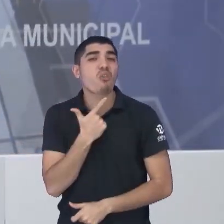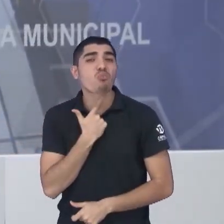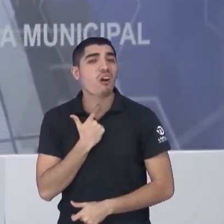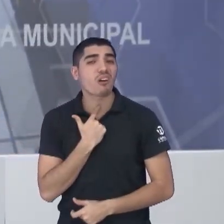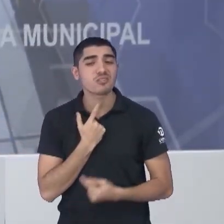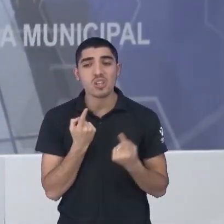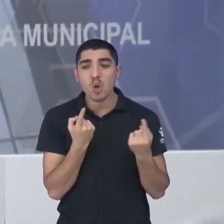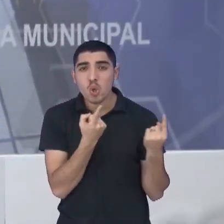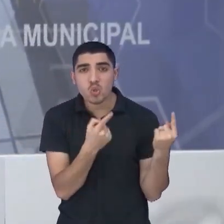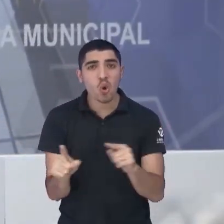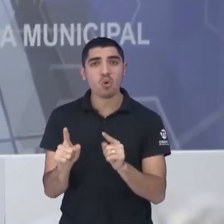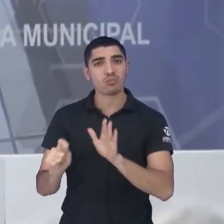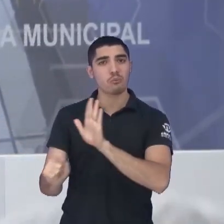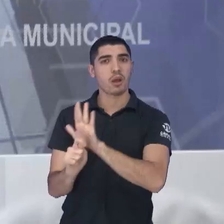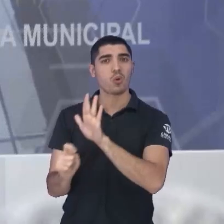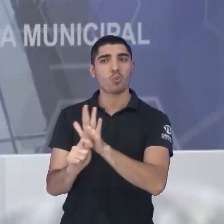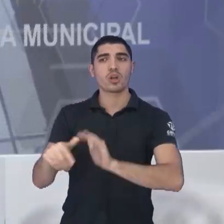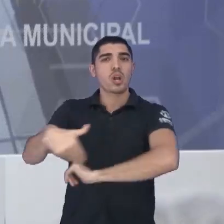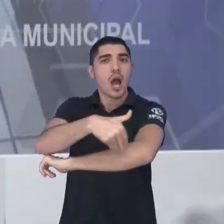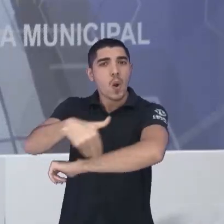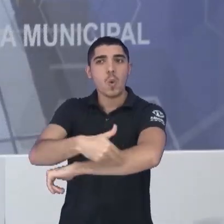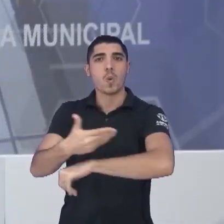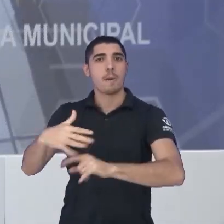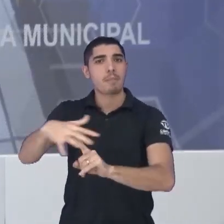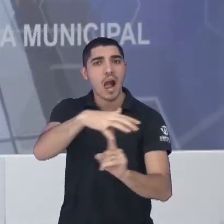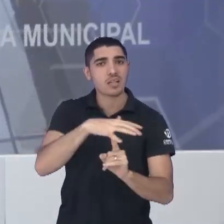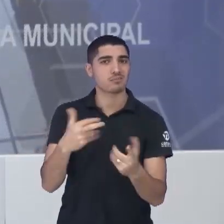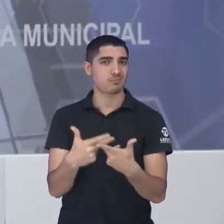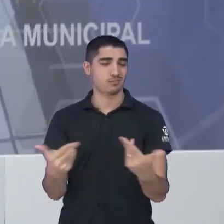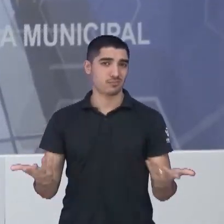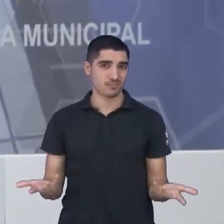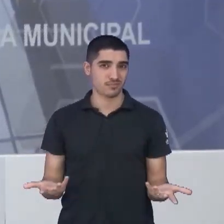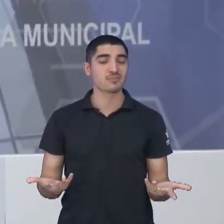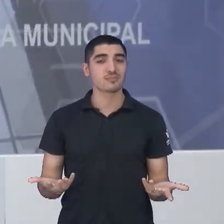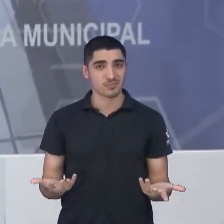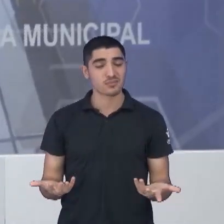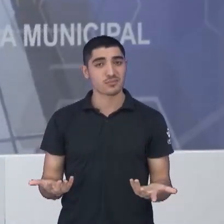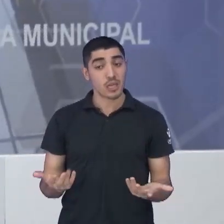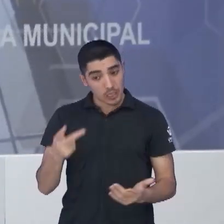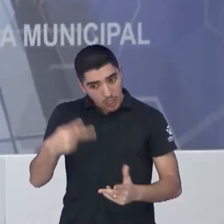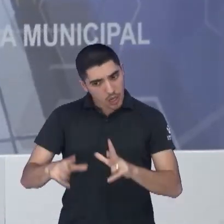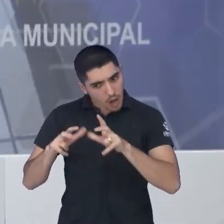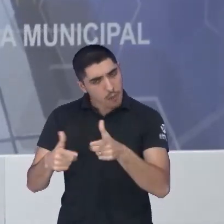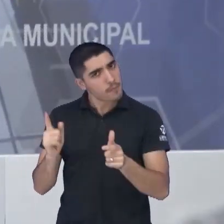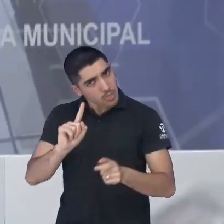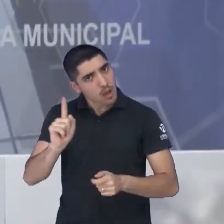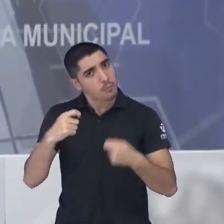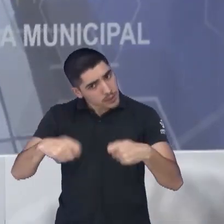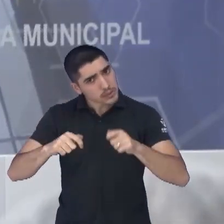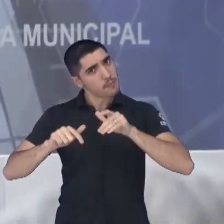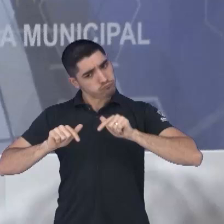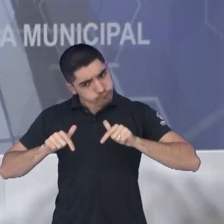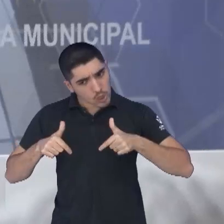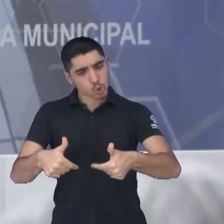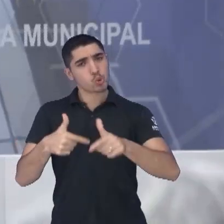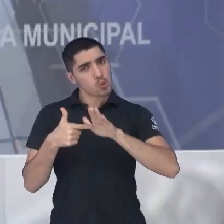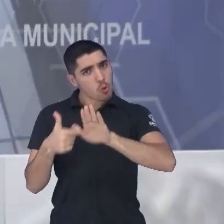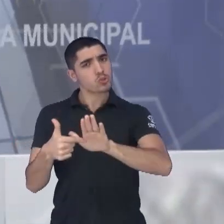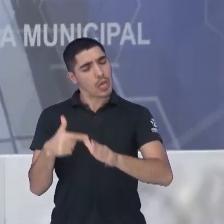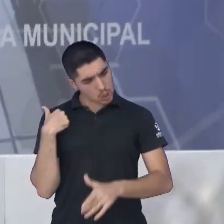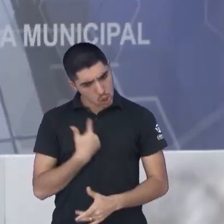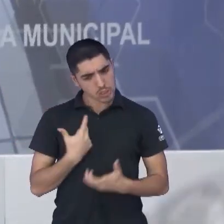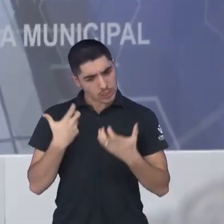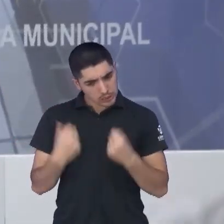os maconheiros em espaços públicos. E a Câmara Municipal tem que mostrar disposição em fazer esse combate. Então, com